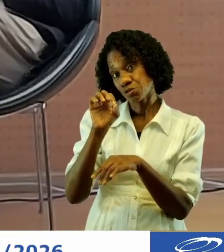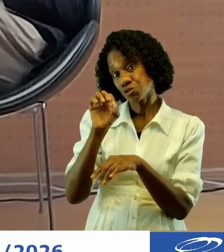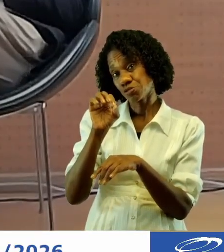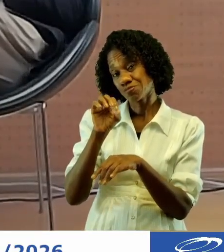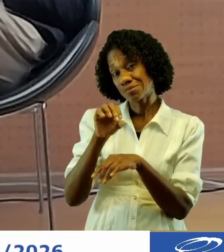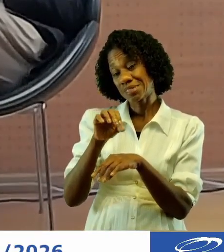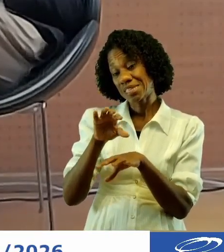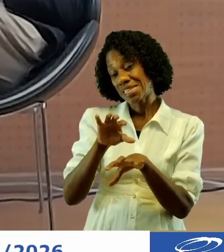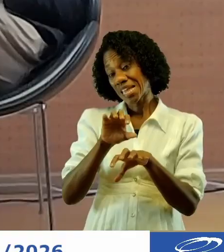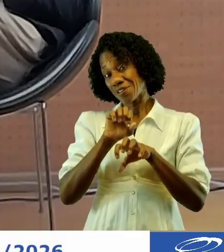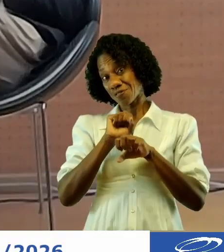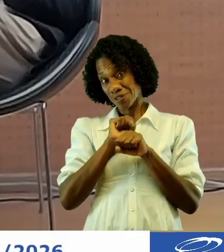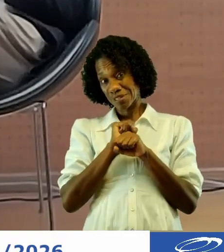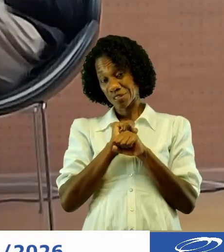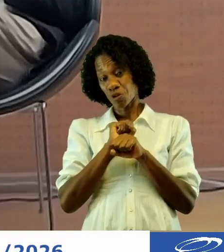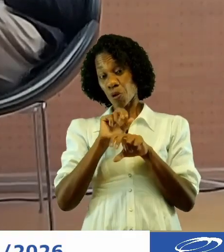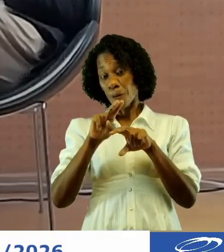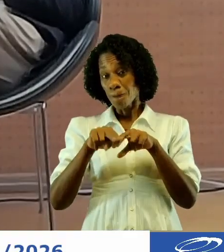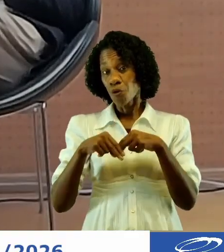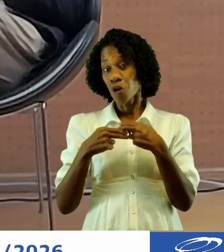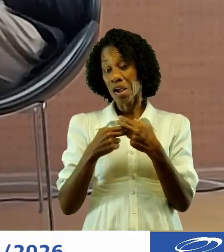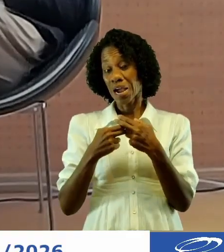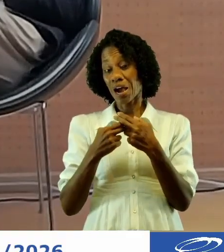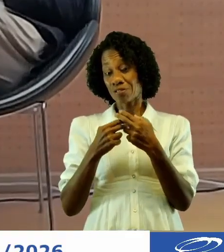infecções associadas às fraturas, numa corte